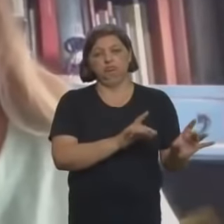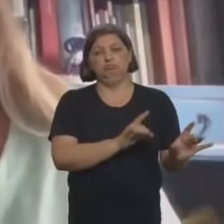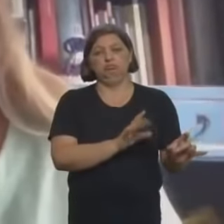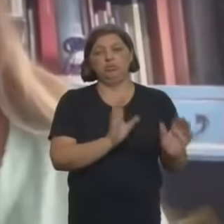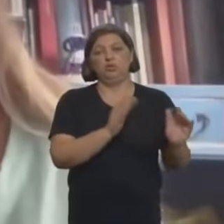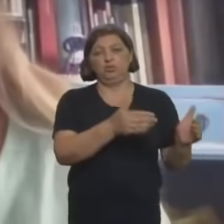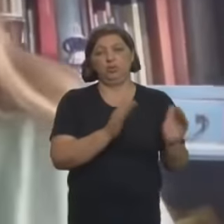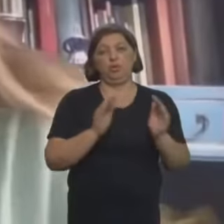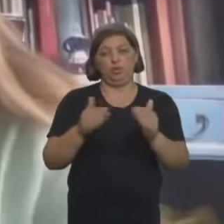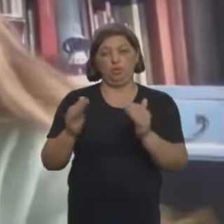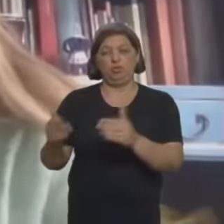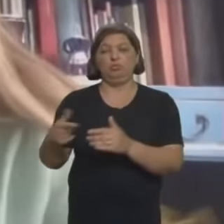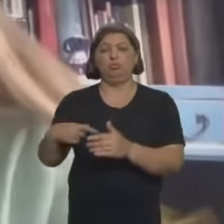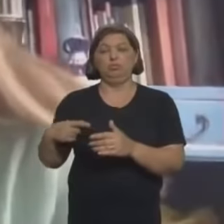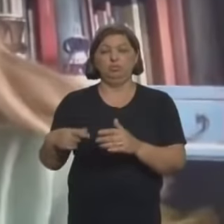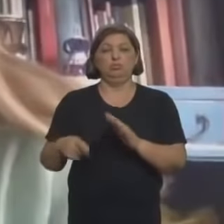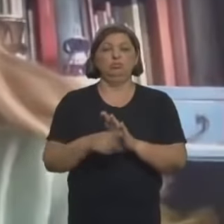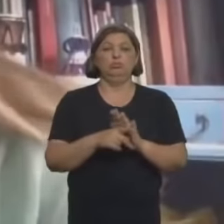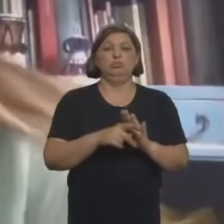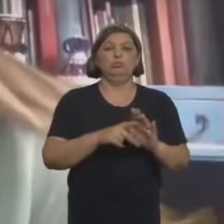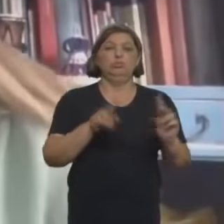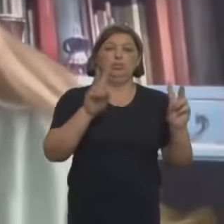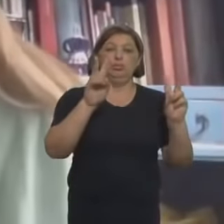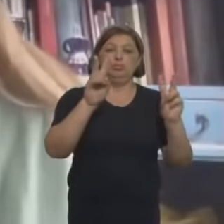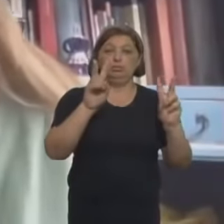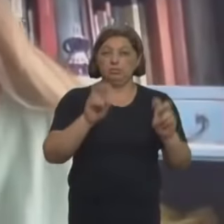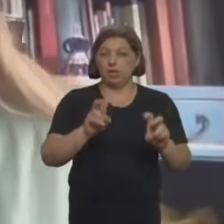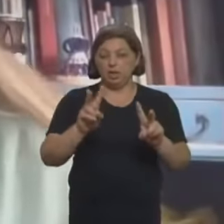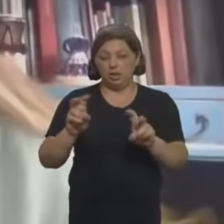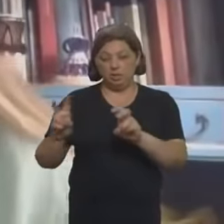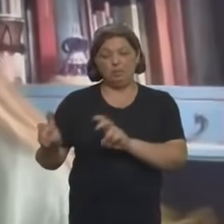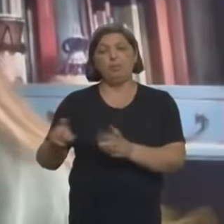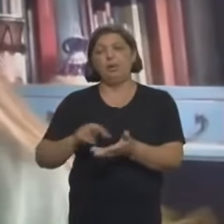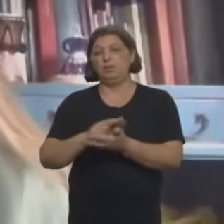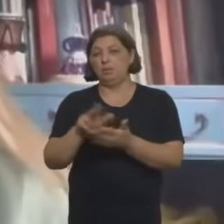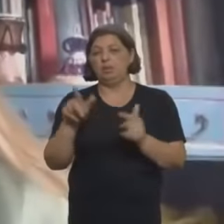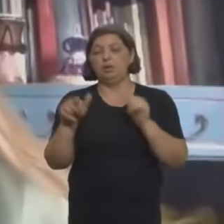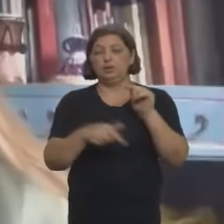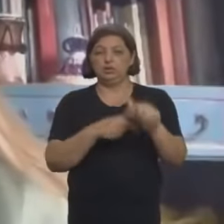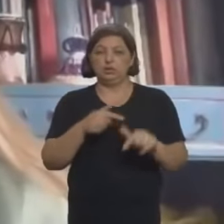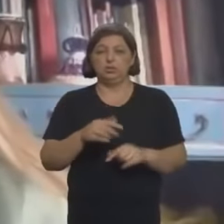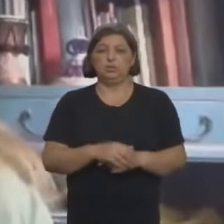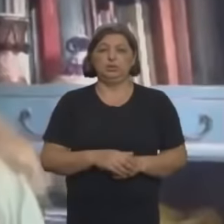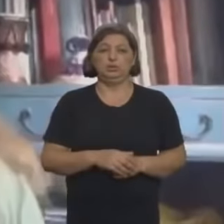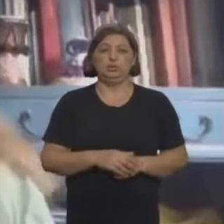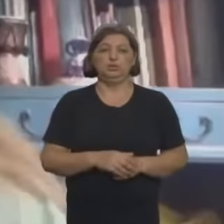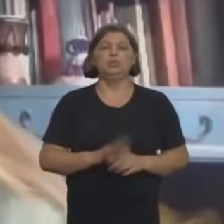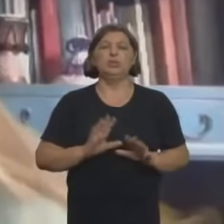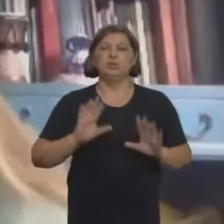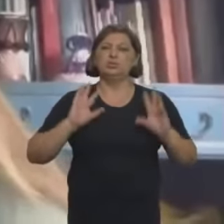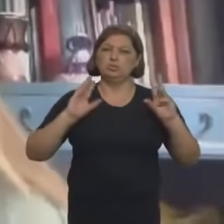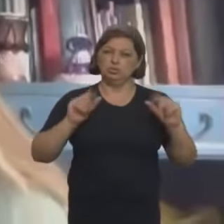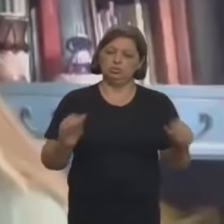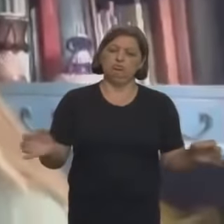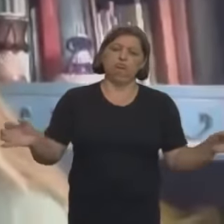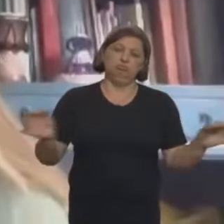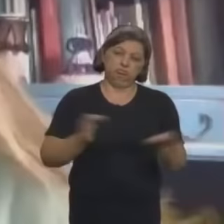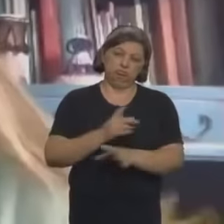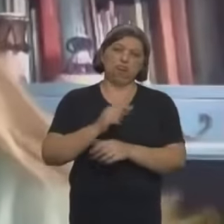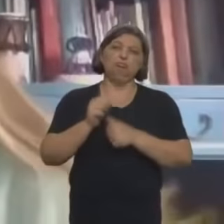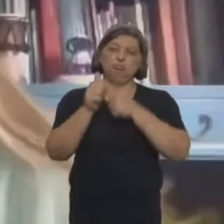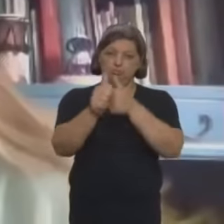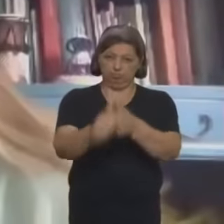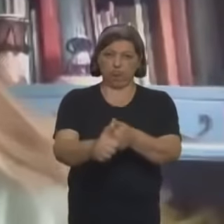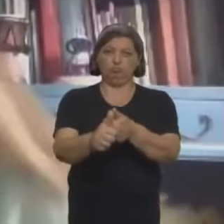especificidades, cada um está dentro de um contexto né, de trabalho, mas todos desenvolvidos e criados pelos